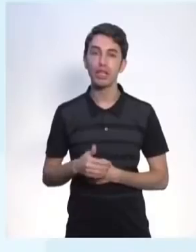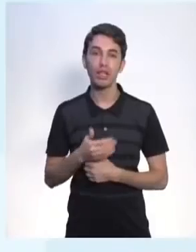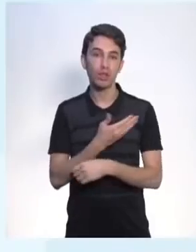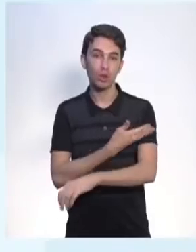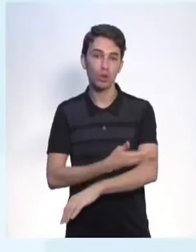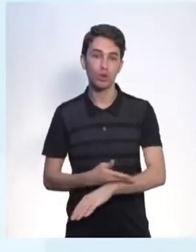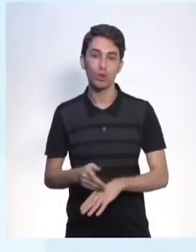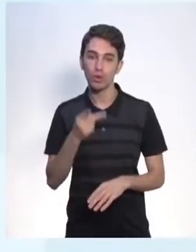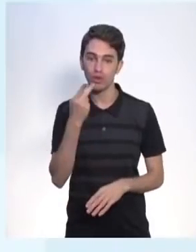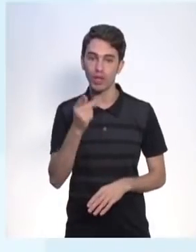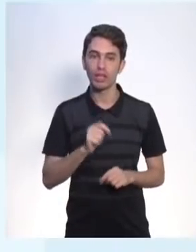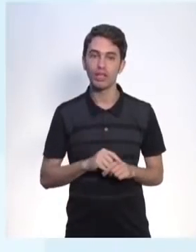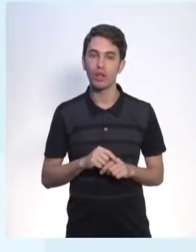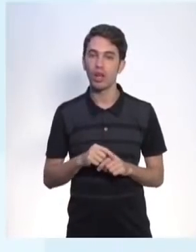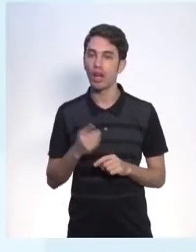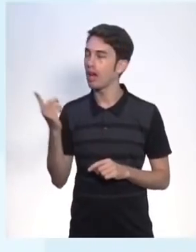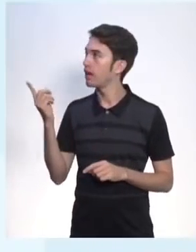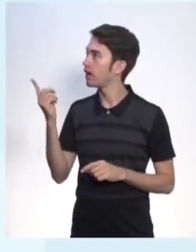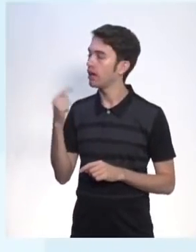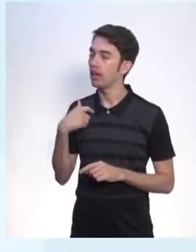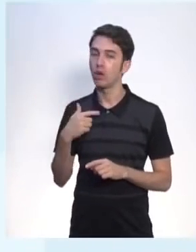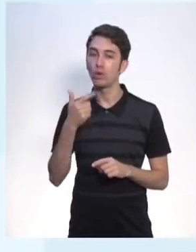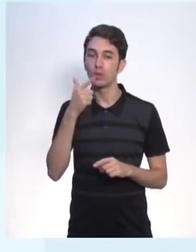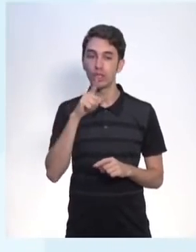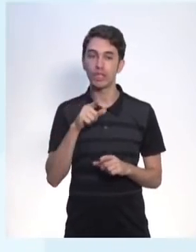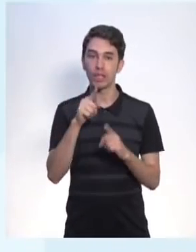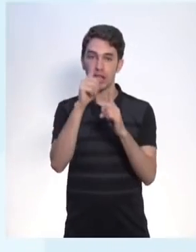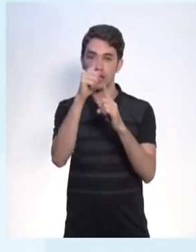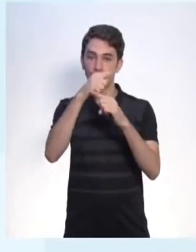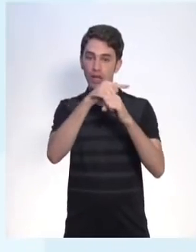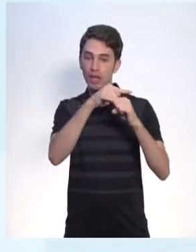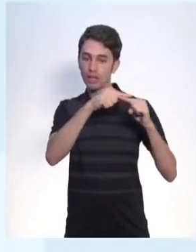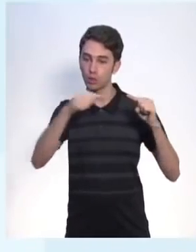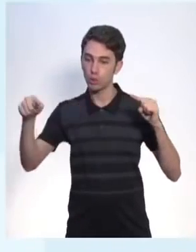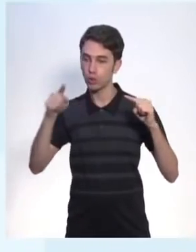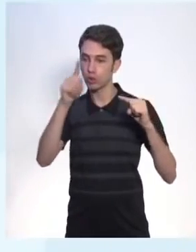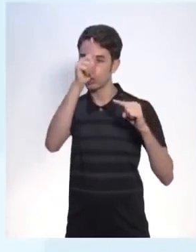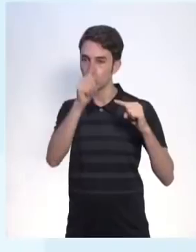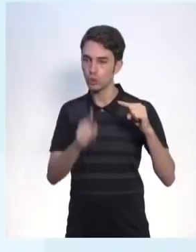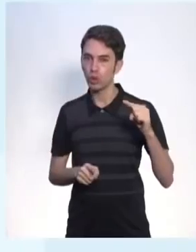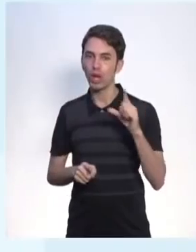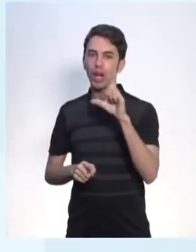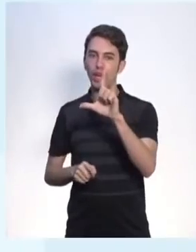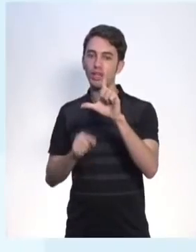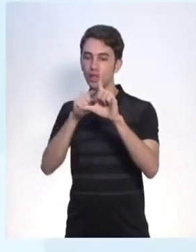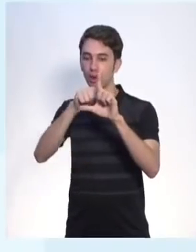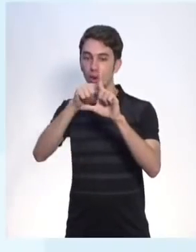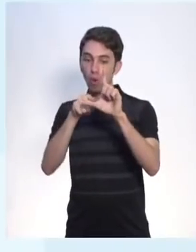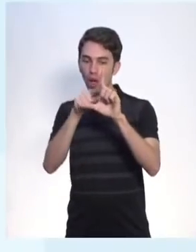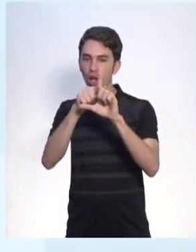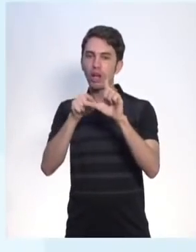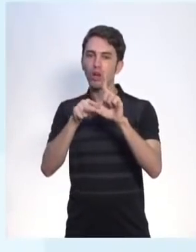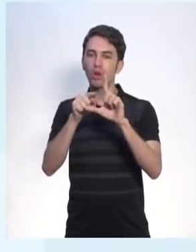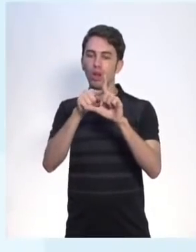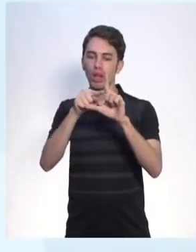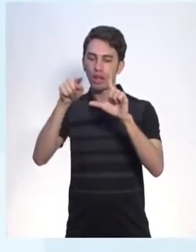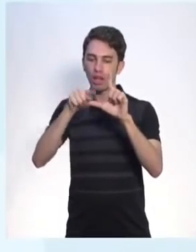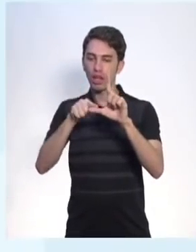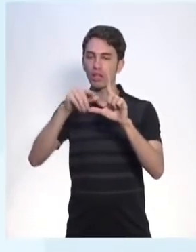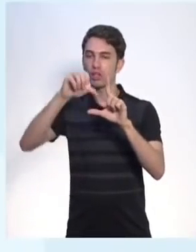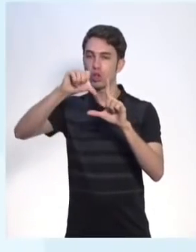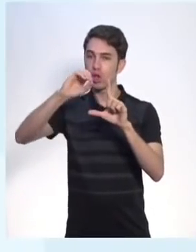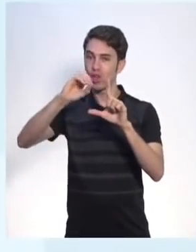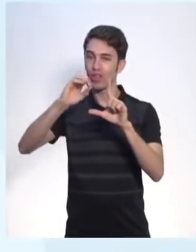duas retas formam aqui um plano, né? Formam um ângulo de 90 graus, né? Então, temos que observar que é perpendicular esse termo,